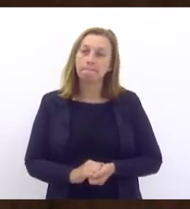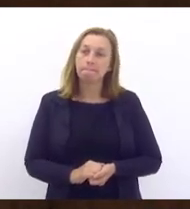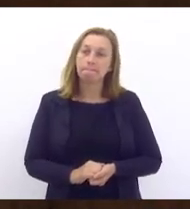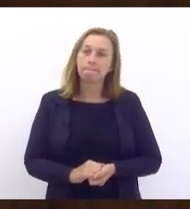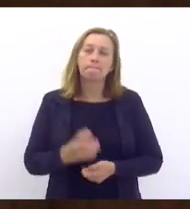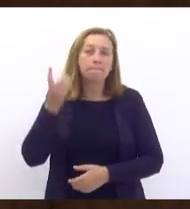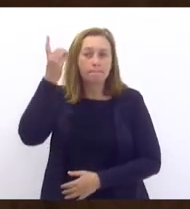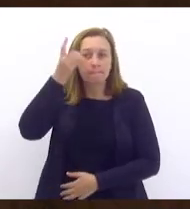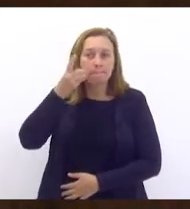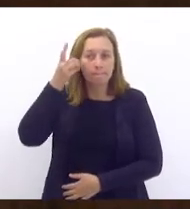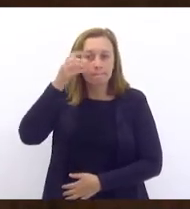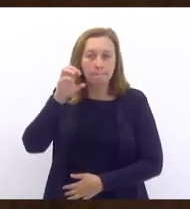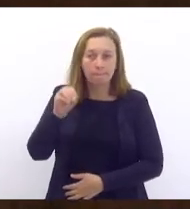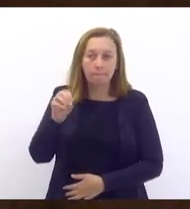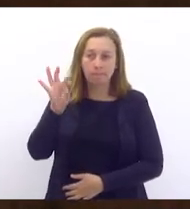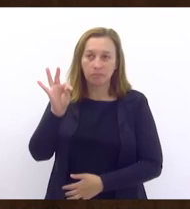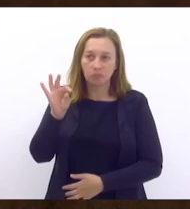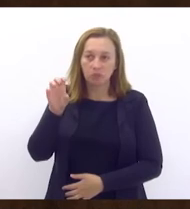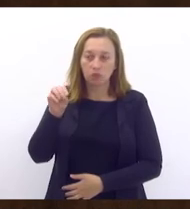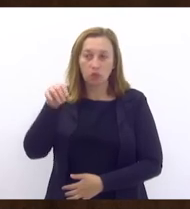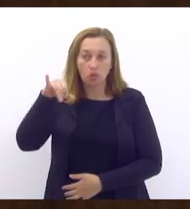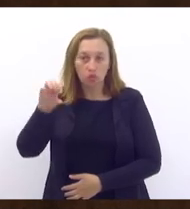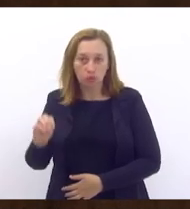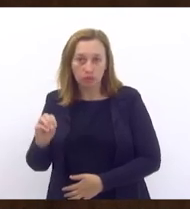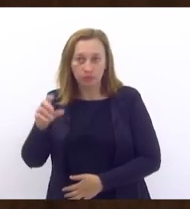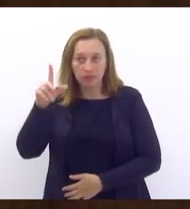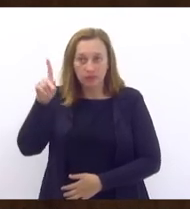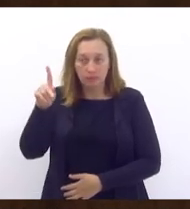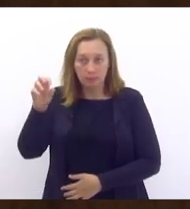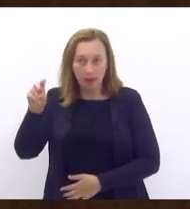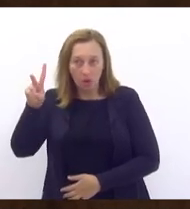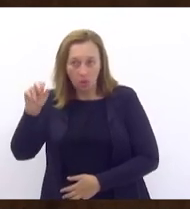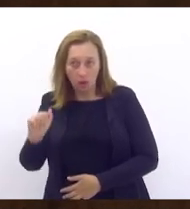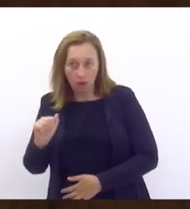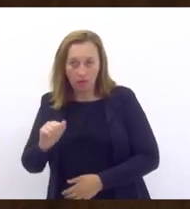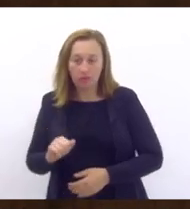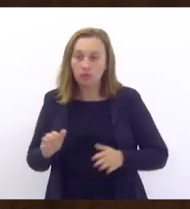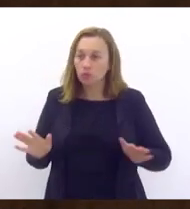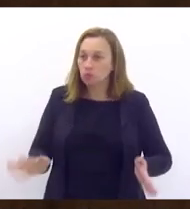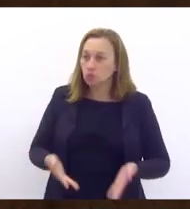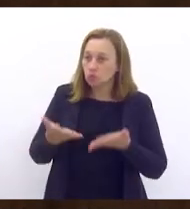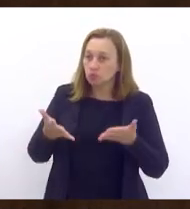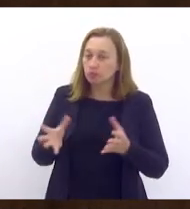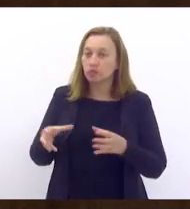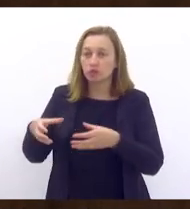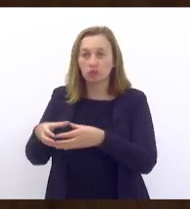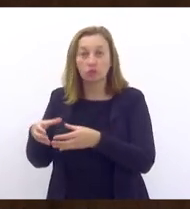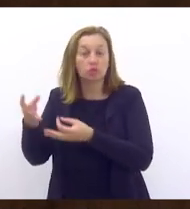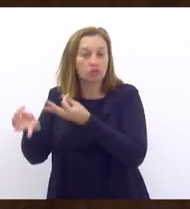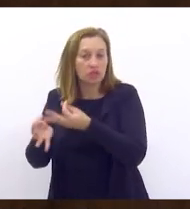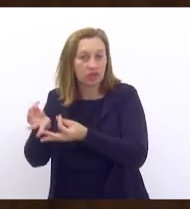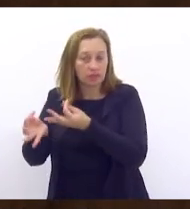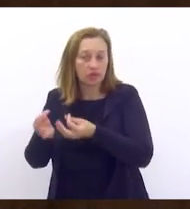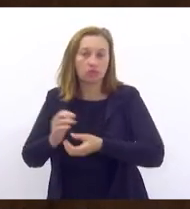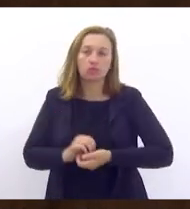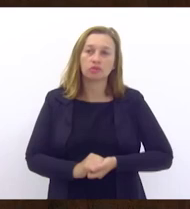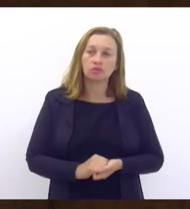do deputado Ottoni de Paula, sobre o fomento e incentivo para as comunidades